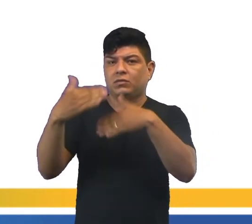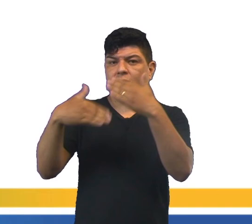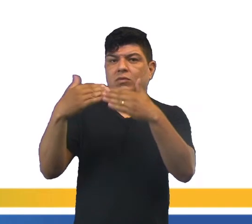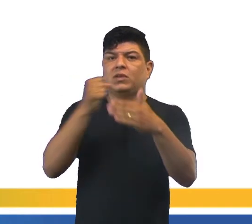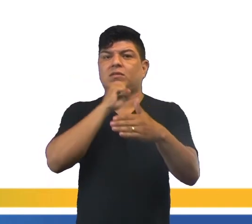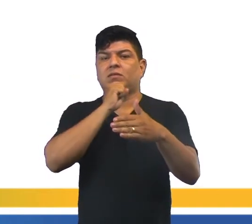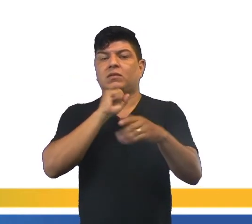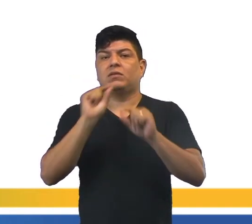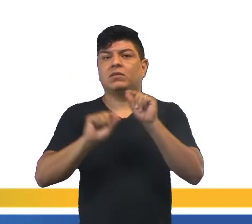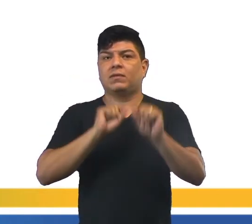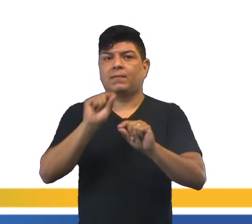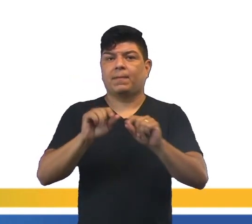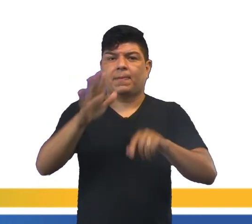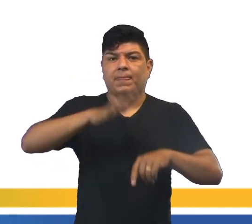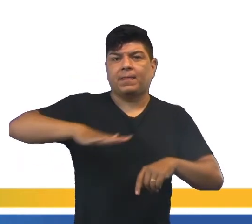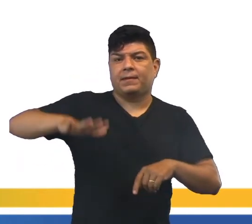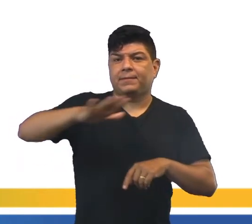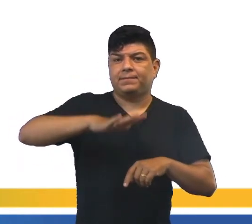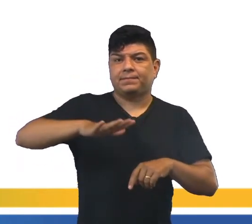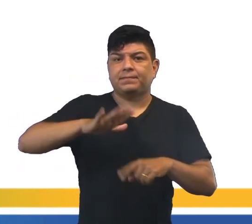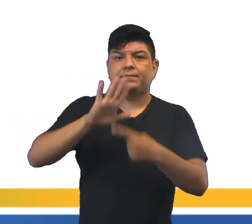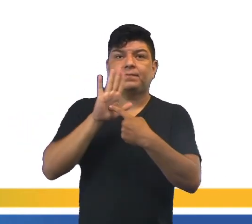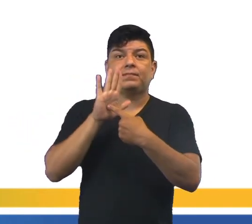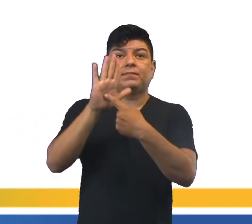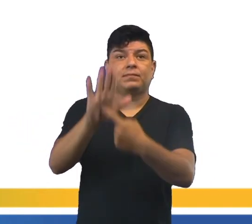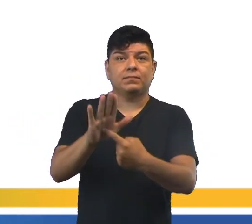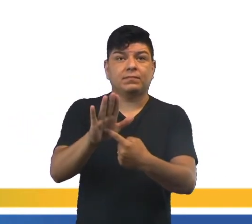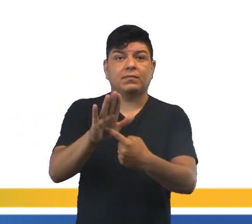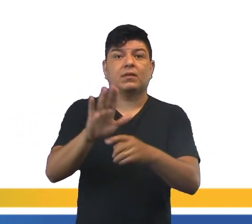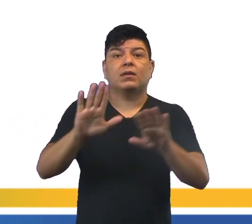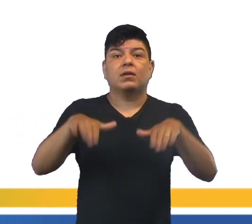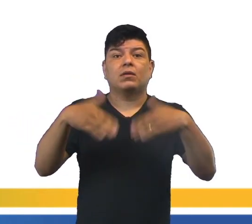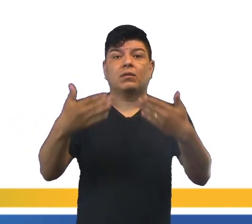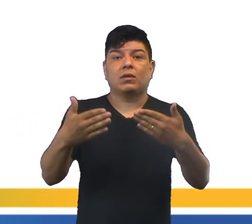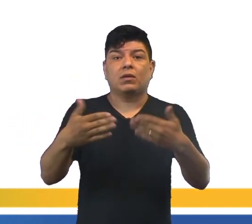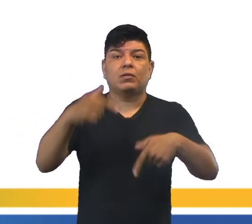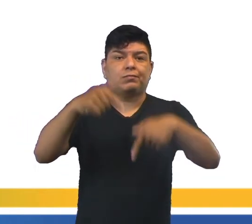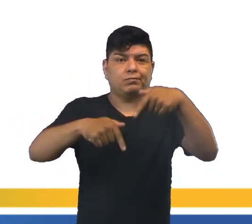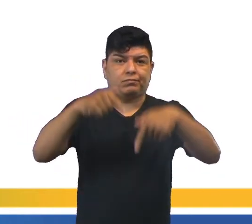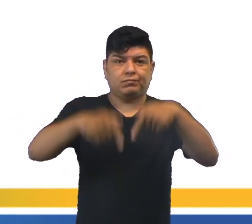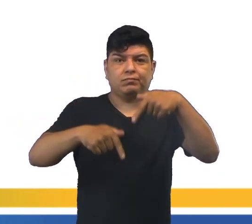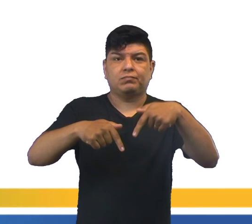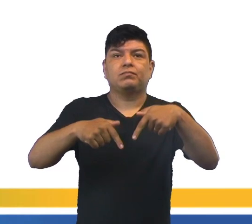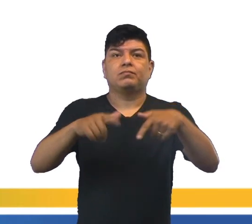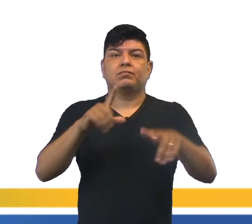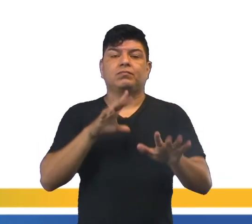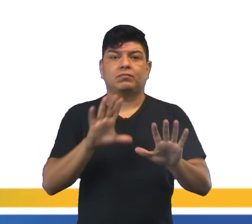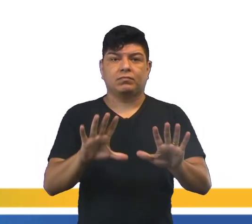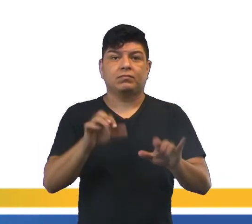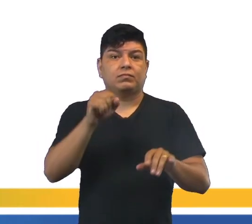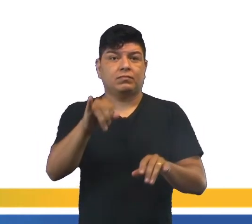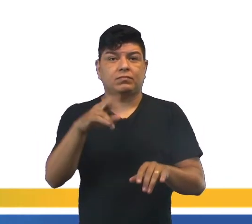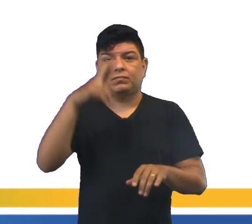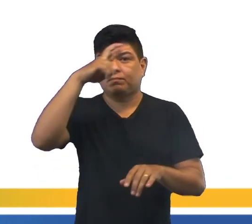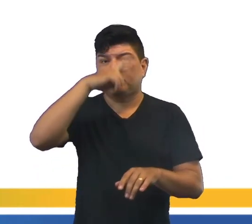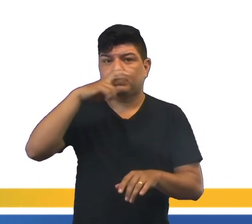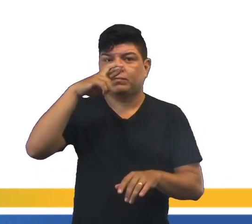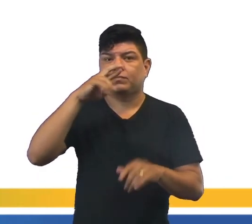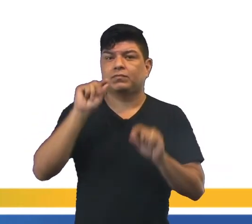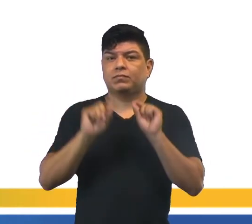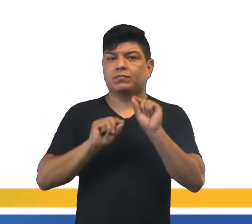corrosivo é, de maneira geral, representado pela equação química. Então, se você